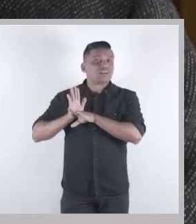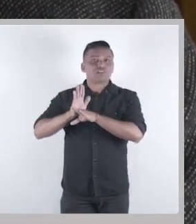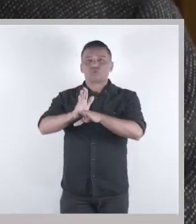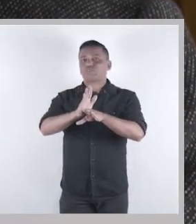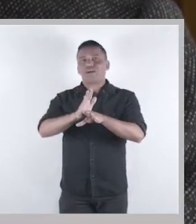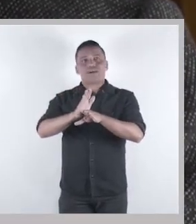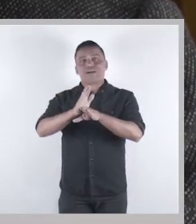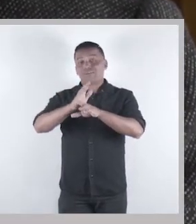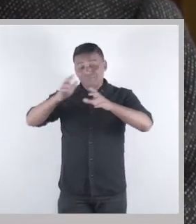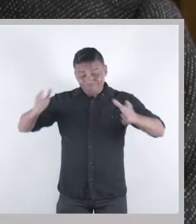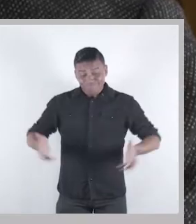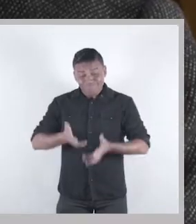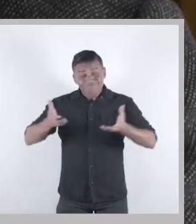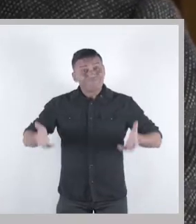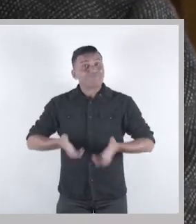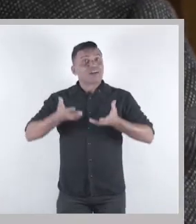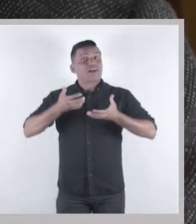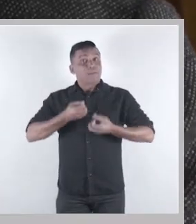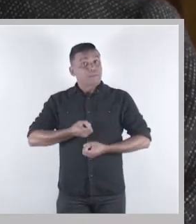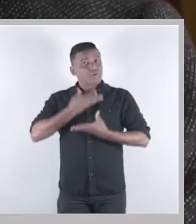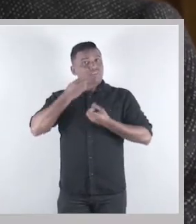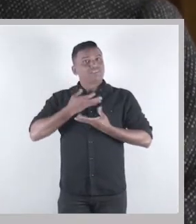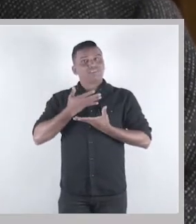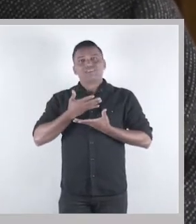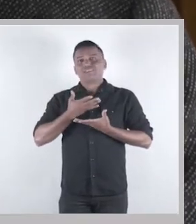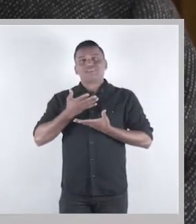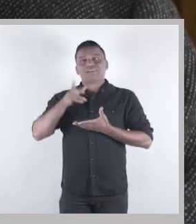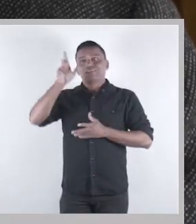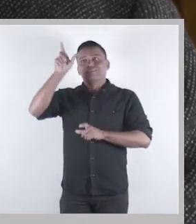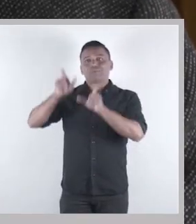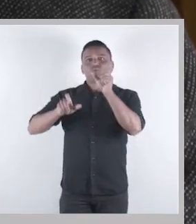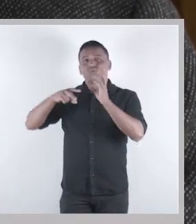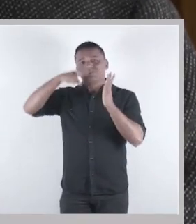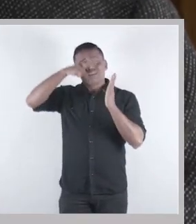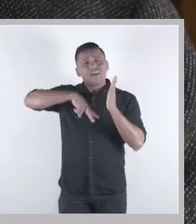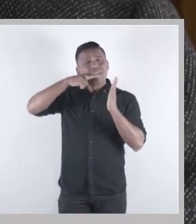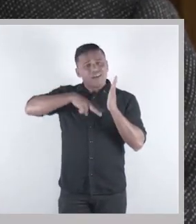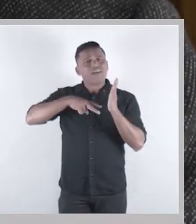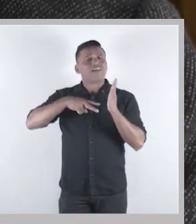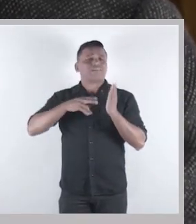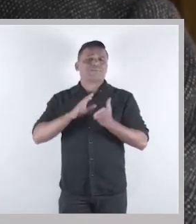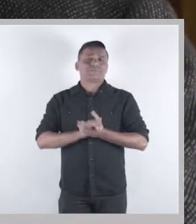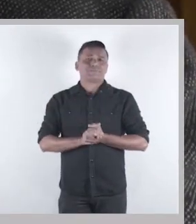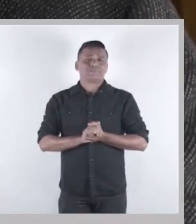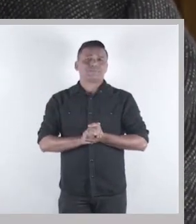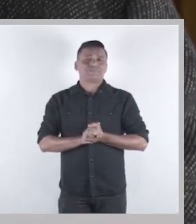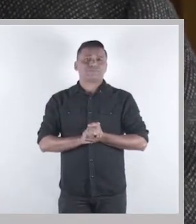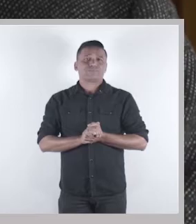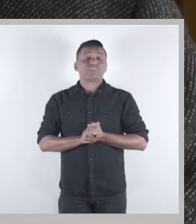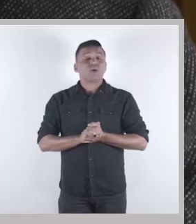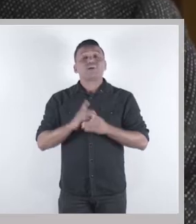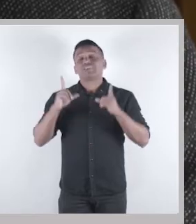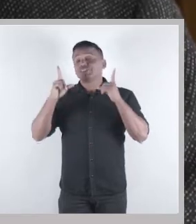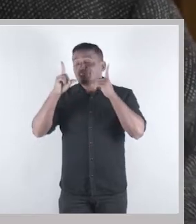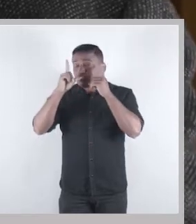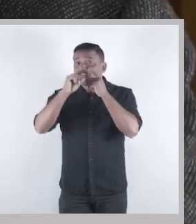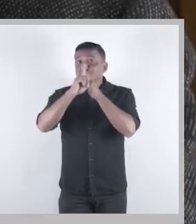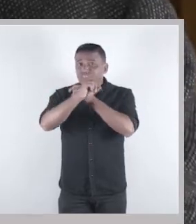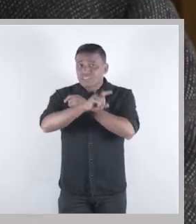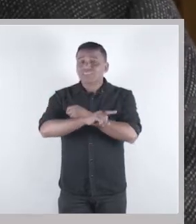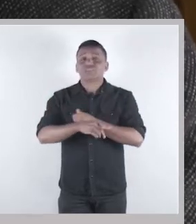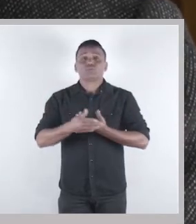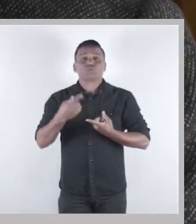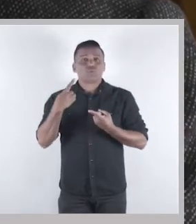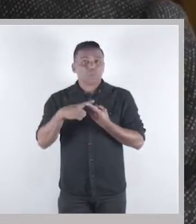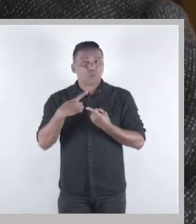muito difícil no sentido assim é que você tem que passar por muitos muitas etapas